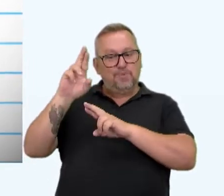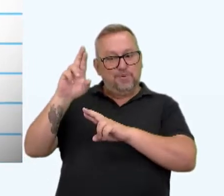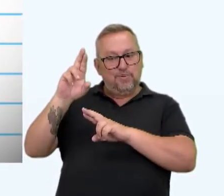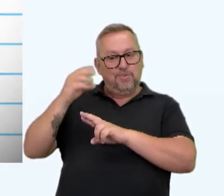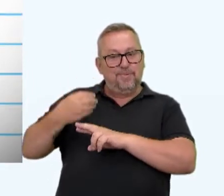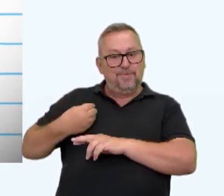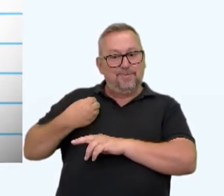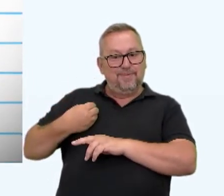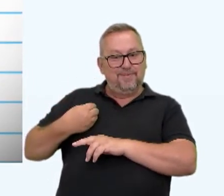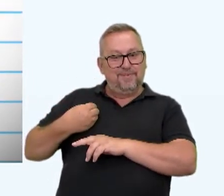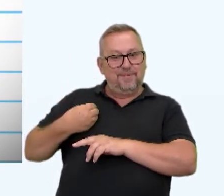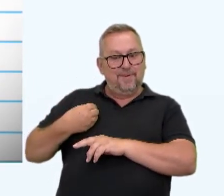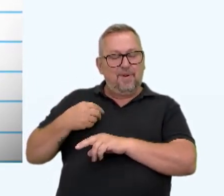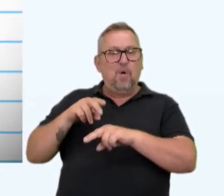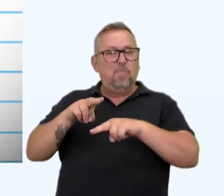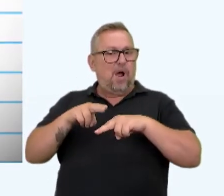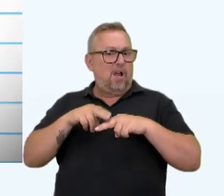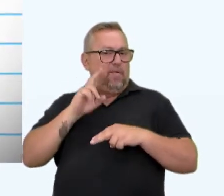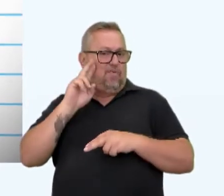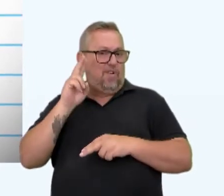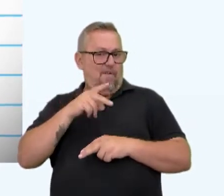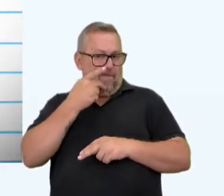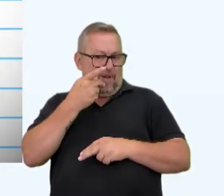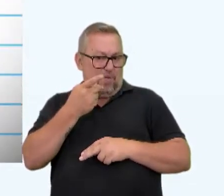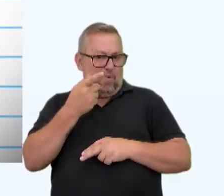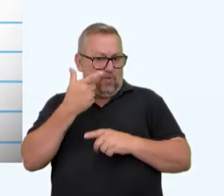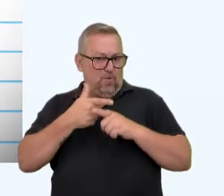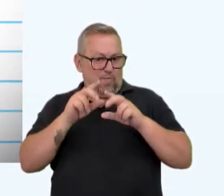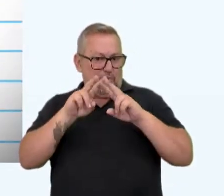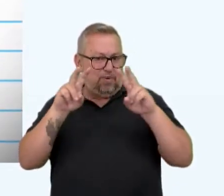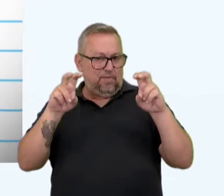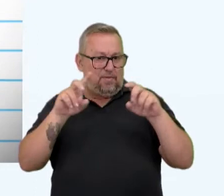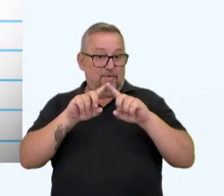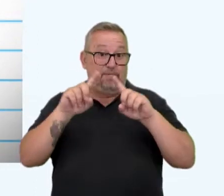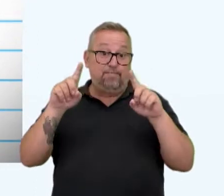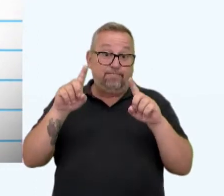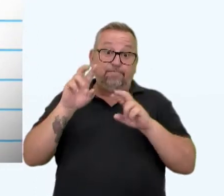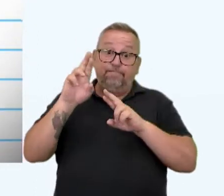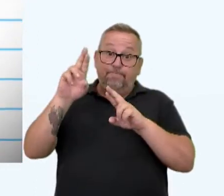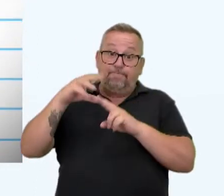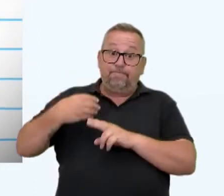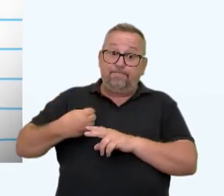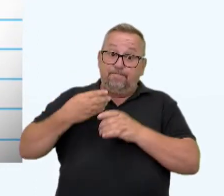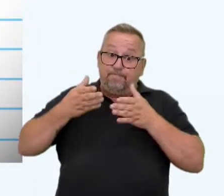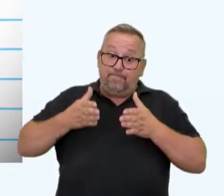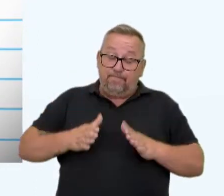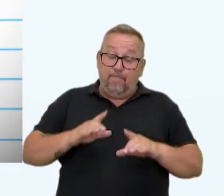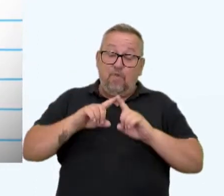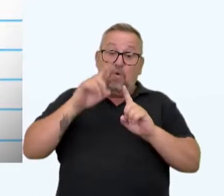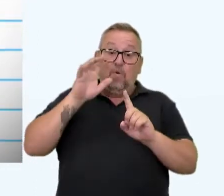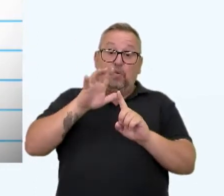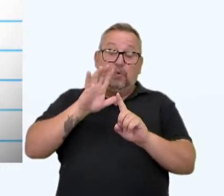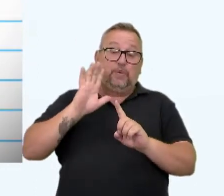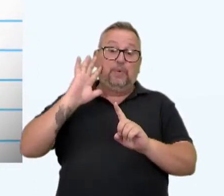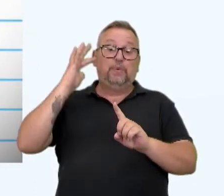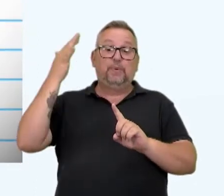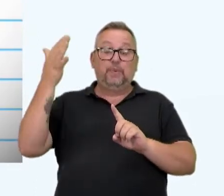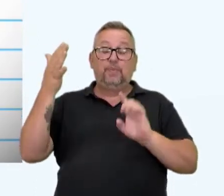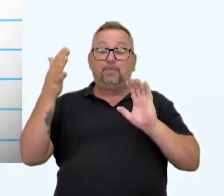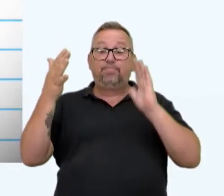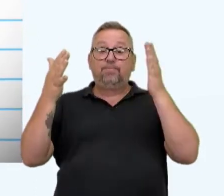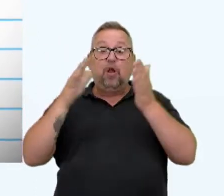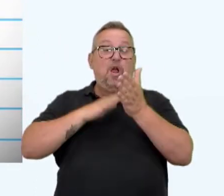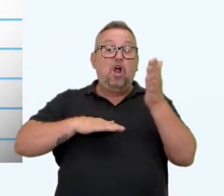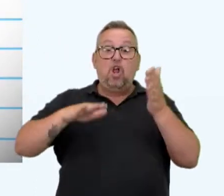vida. Por acaso você já ouviu falar sobre isso? Bom, a expectativa de vida ao nascer influencia em decisões que afetam a